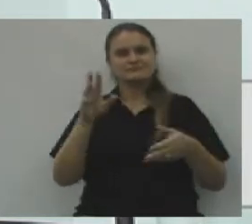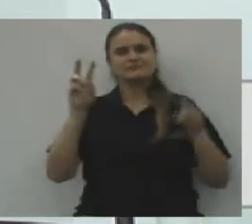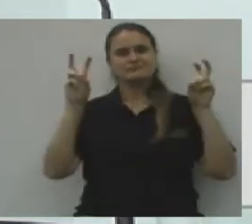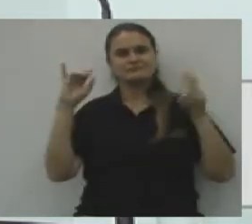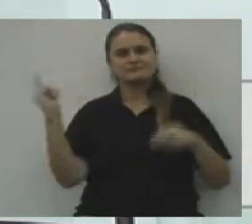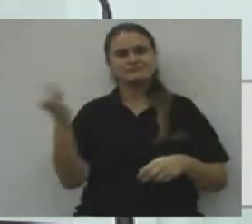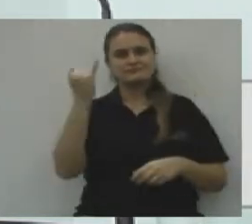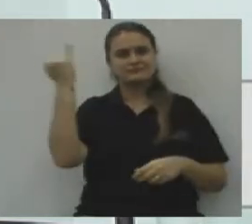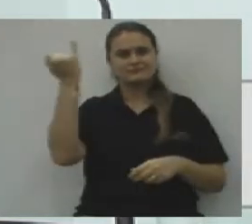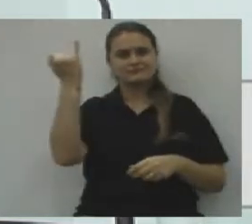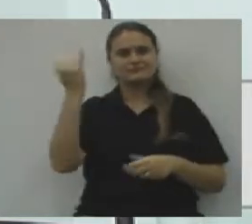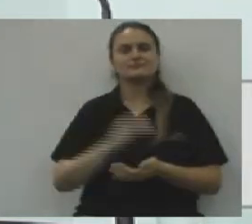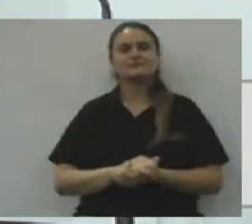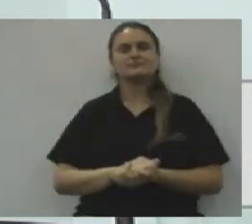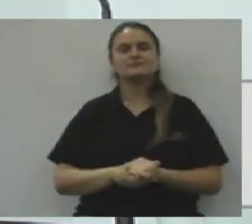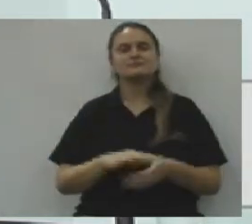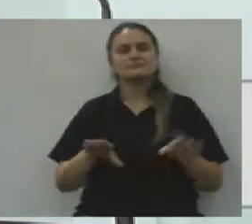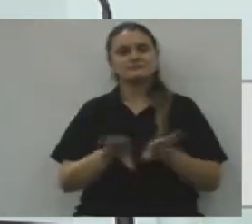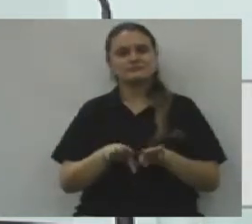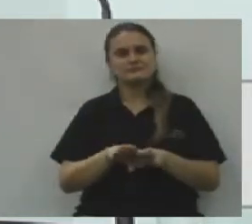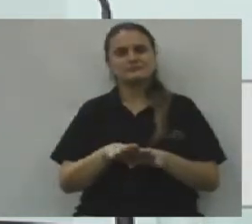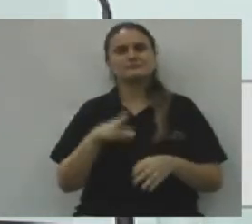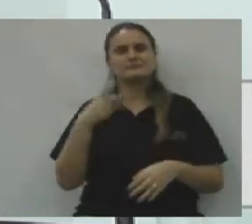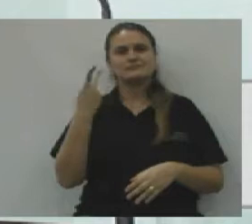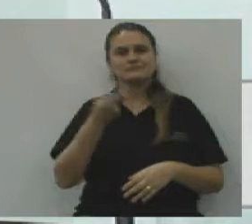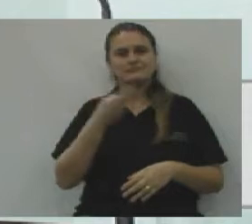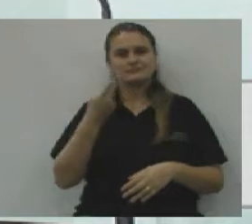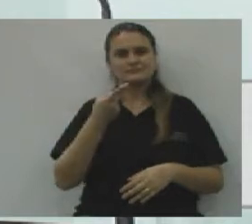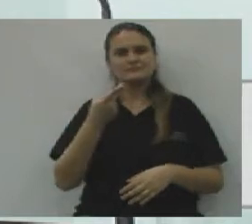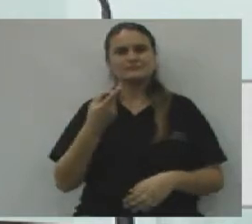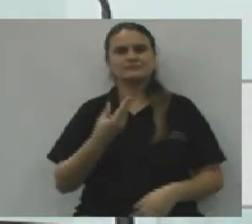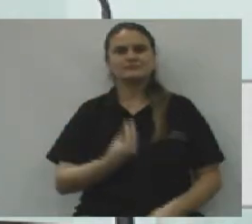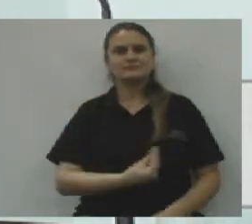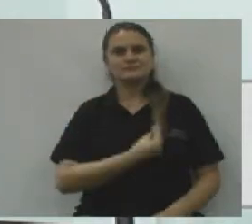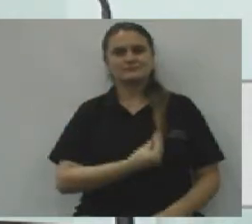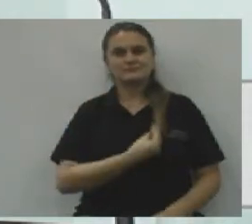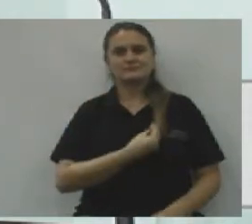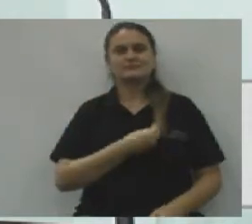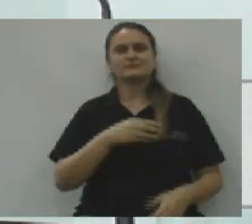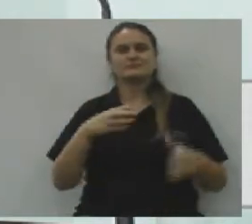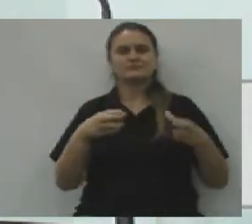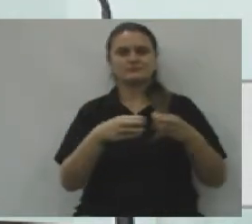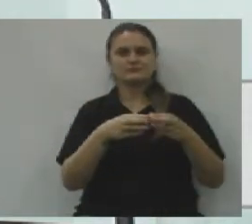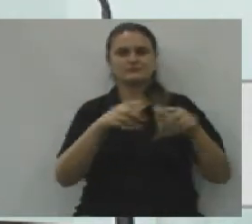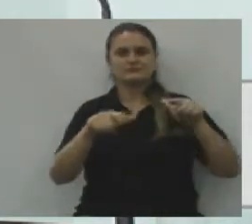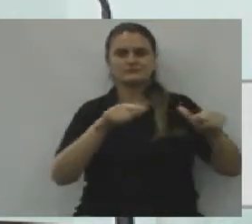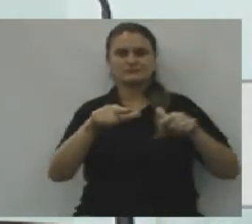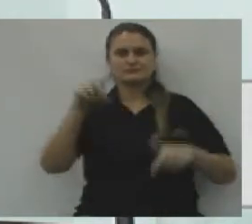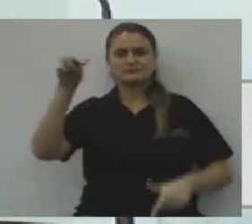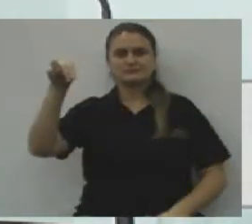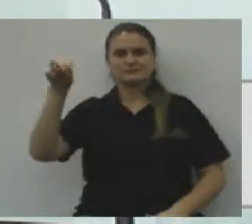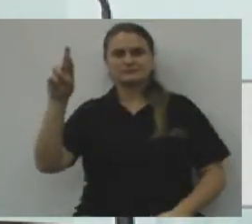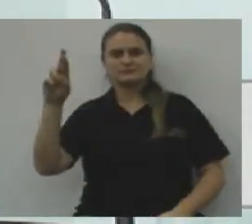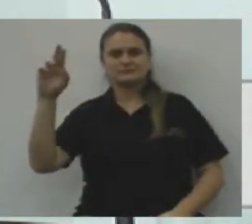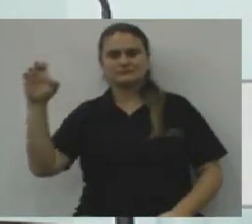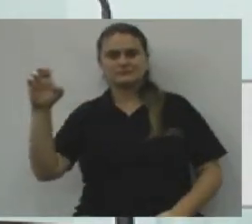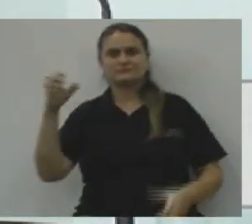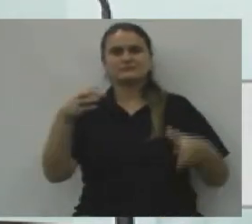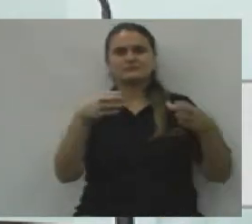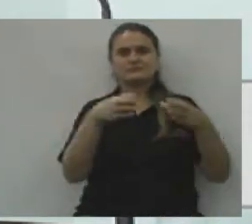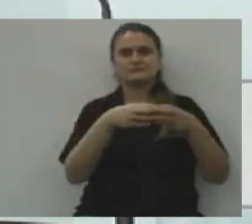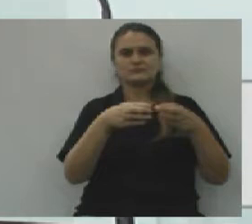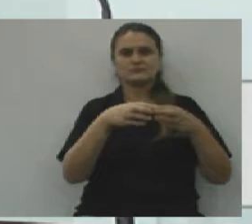importante. Aqui também destacar a presença da equipe do Núcleo Regional de Educação, a equipe de combate à